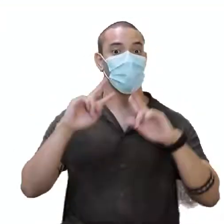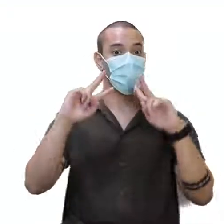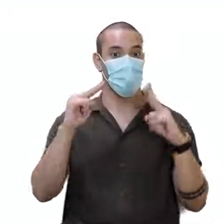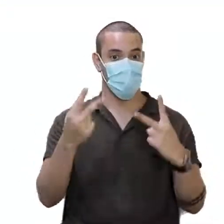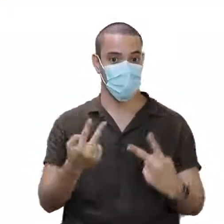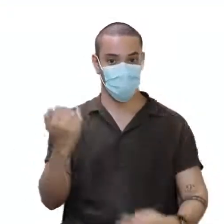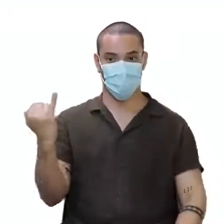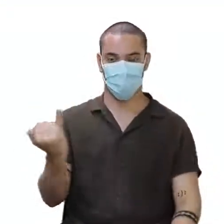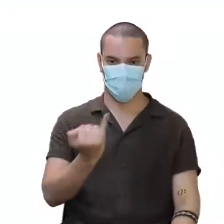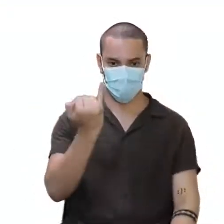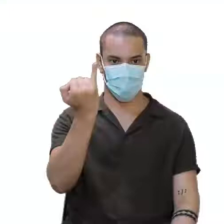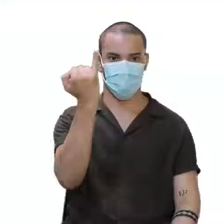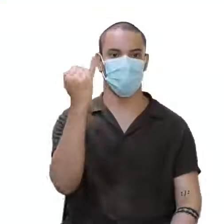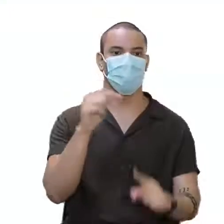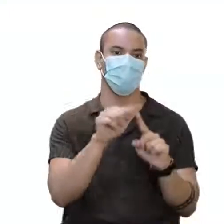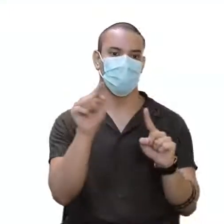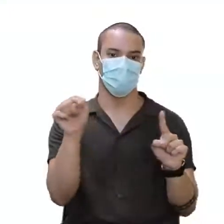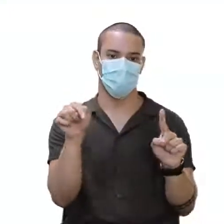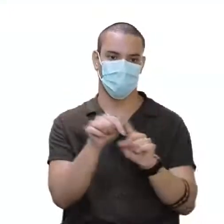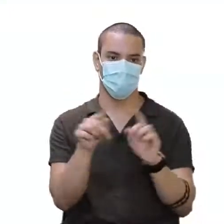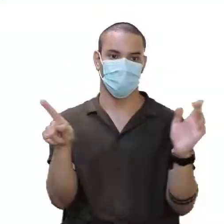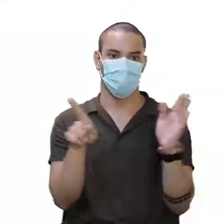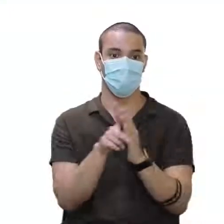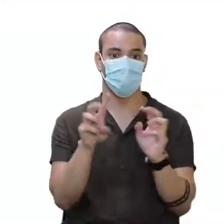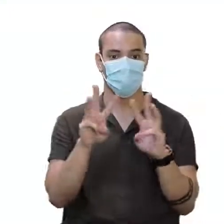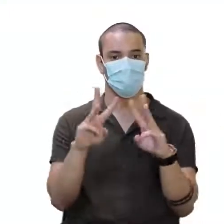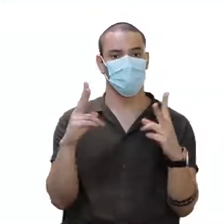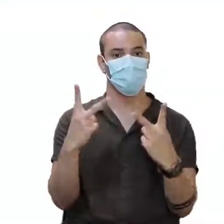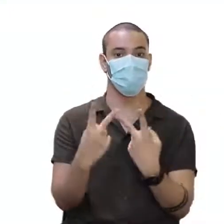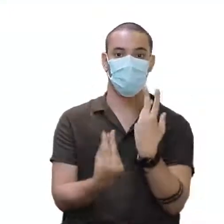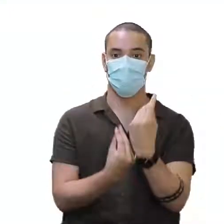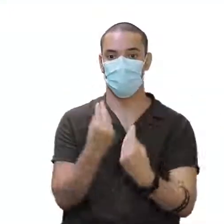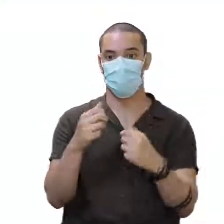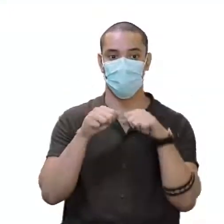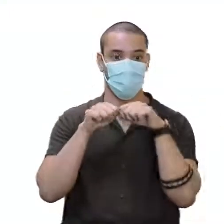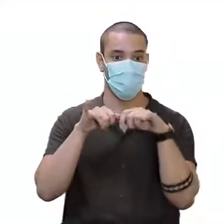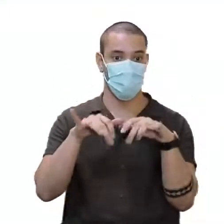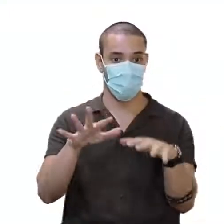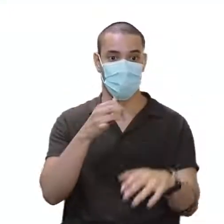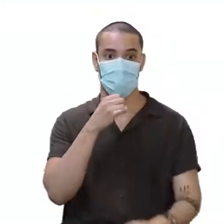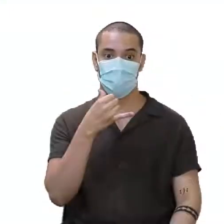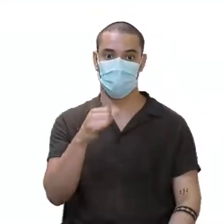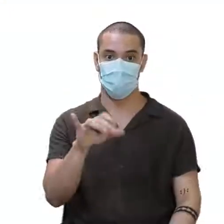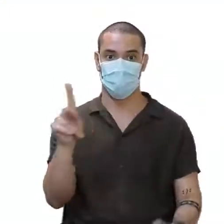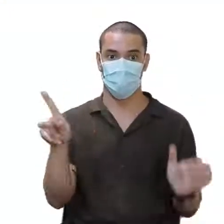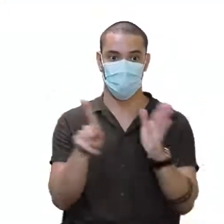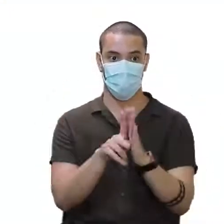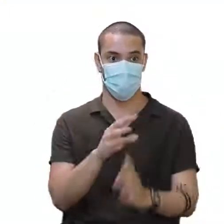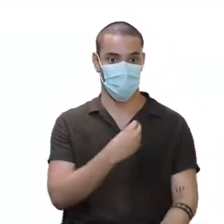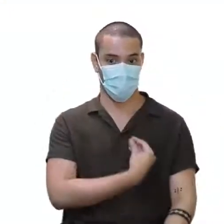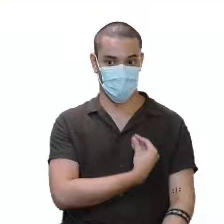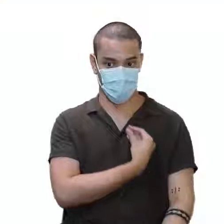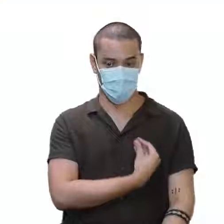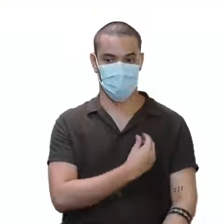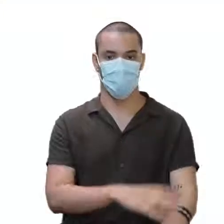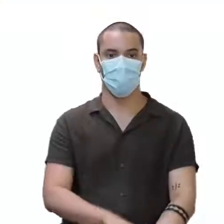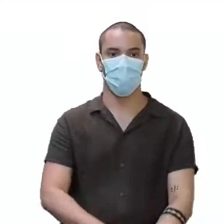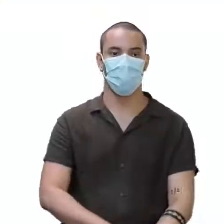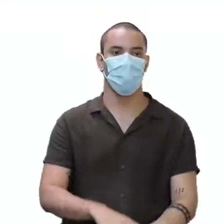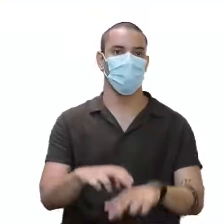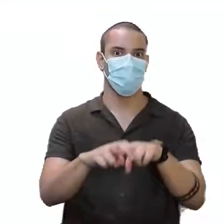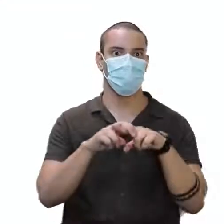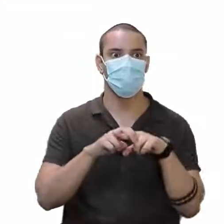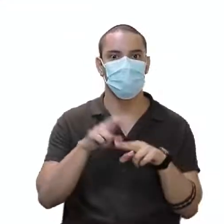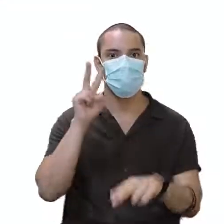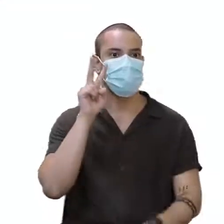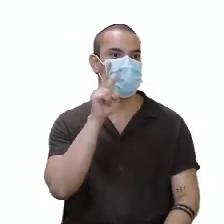Reconhecer a importância do ciclo da matéria como transferência de energia para os seres vivos. Então, a gente vai